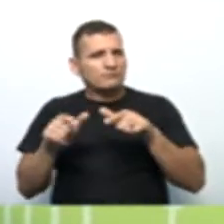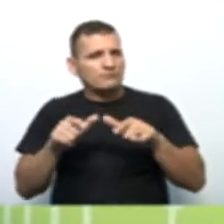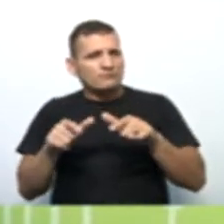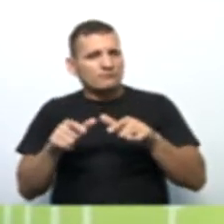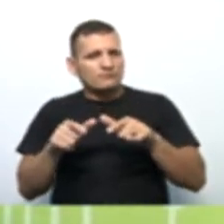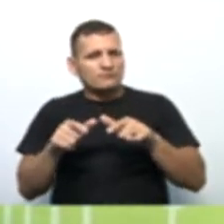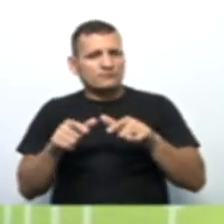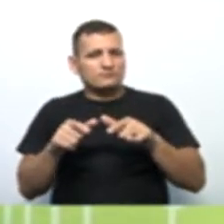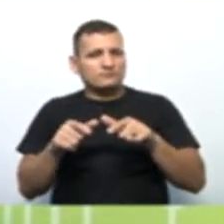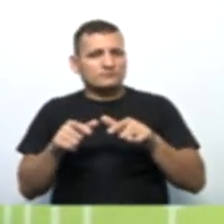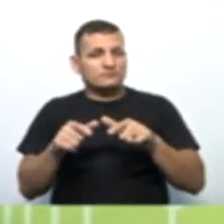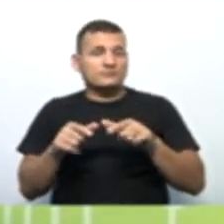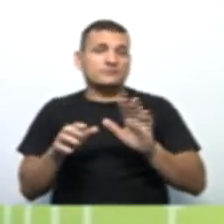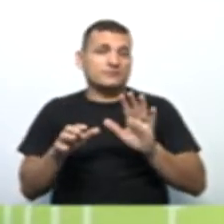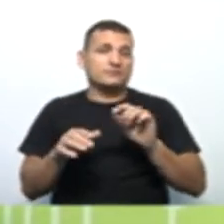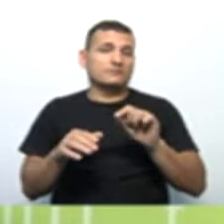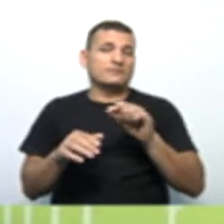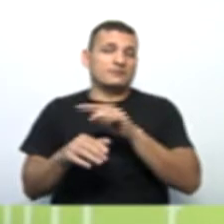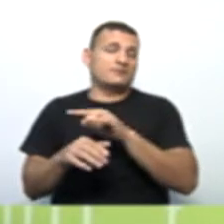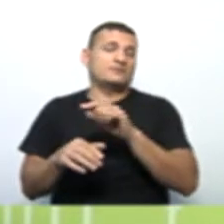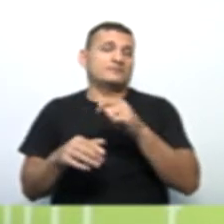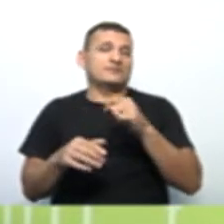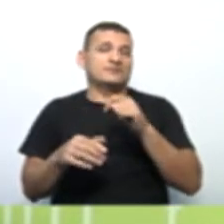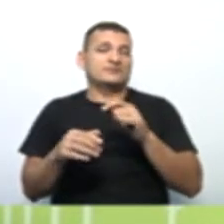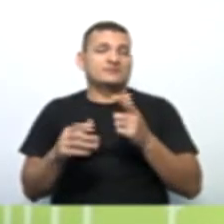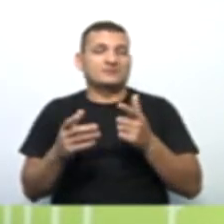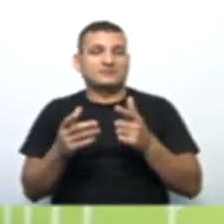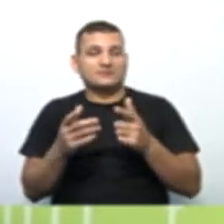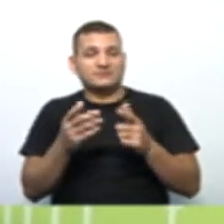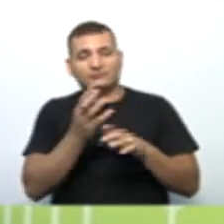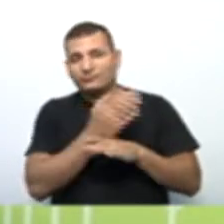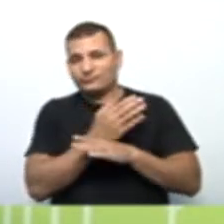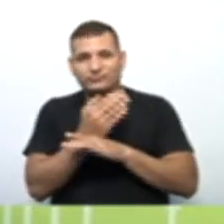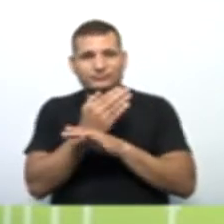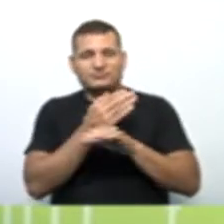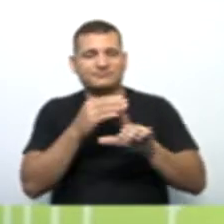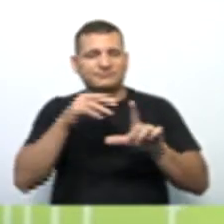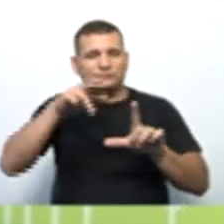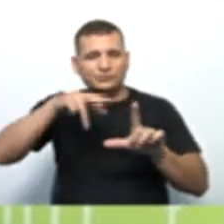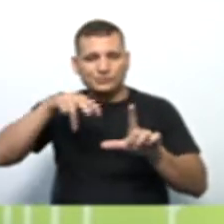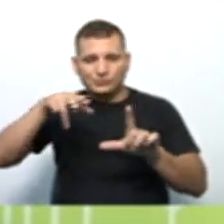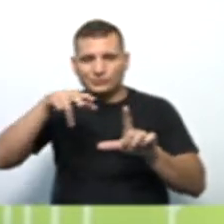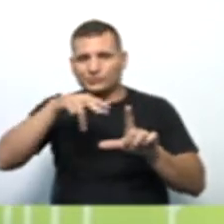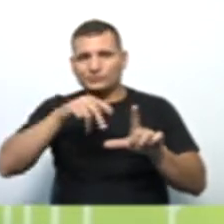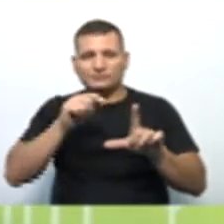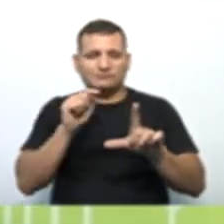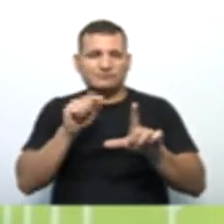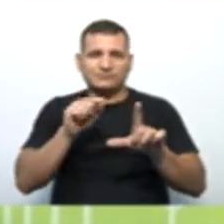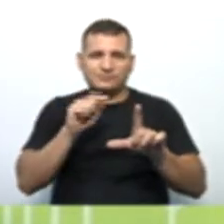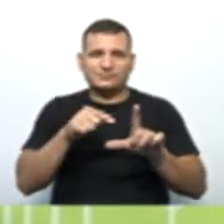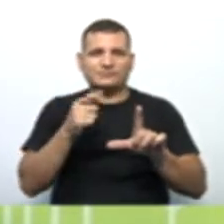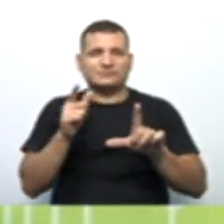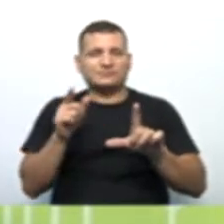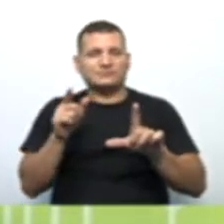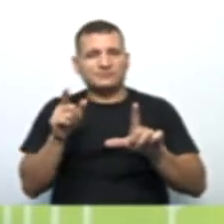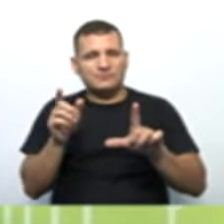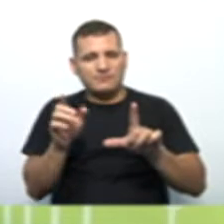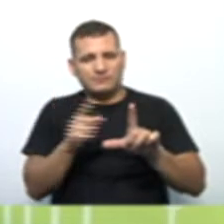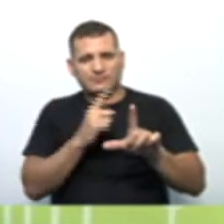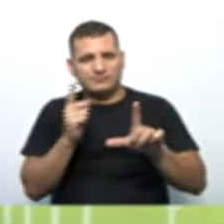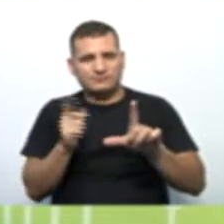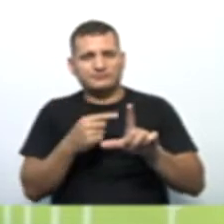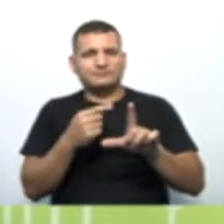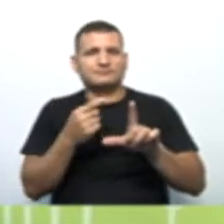você distrair o usuário ele tem que chegar no seu site passar horas ali curtindo navegando se você colocar